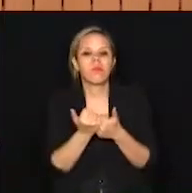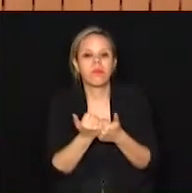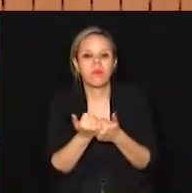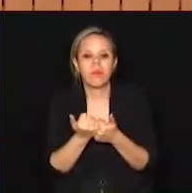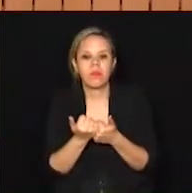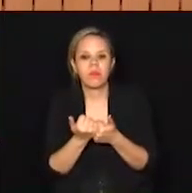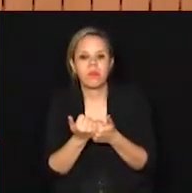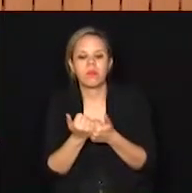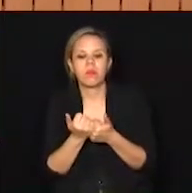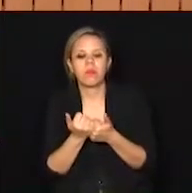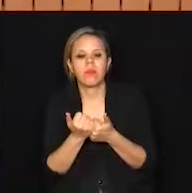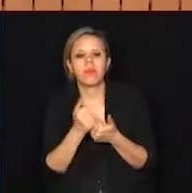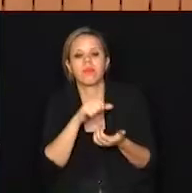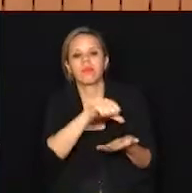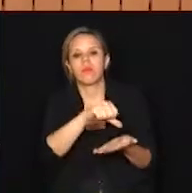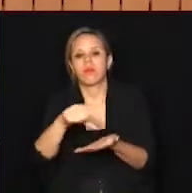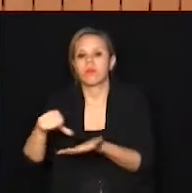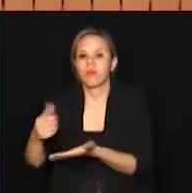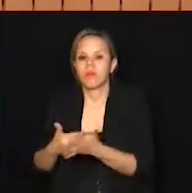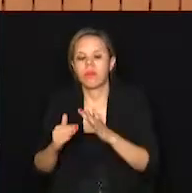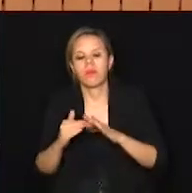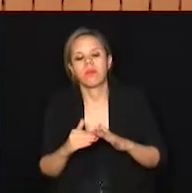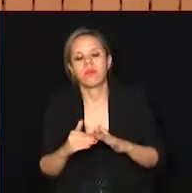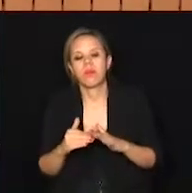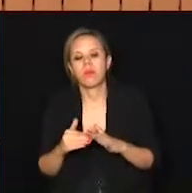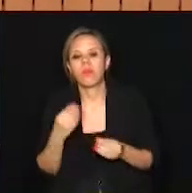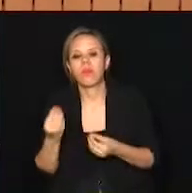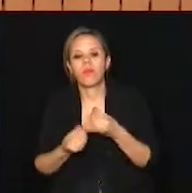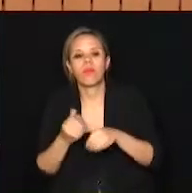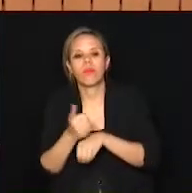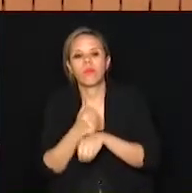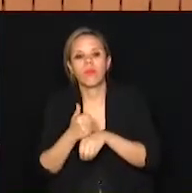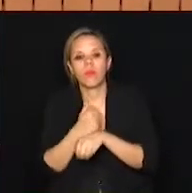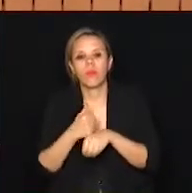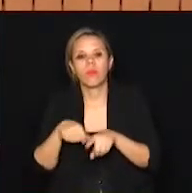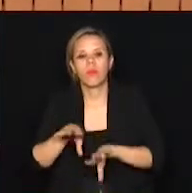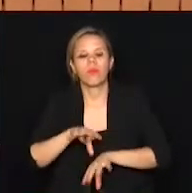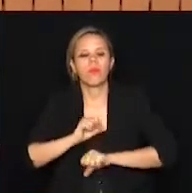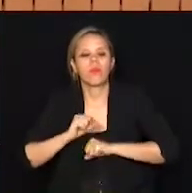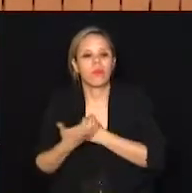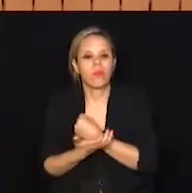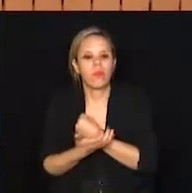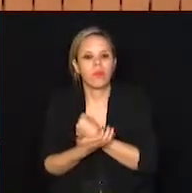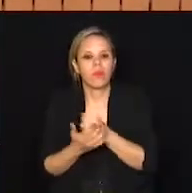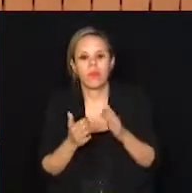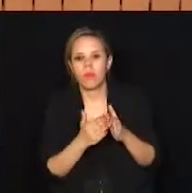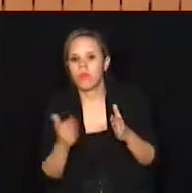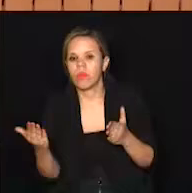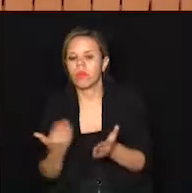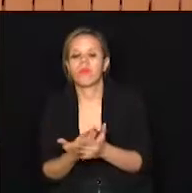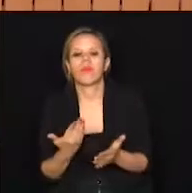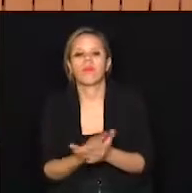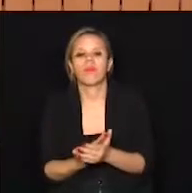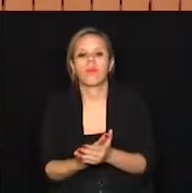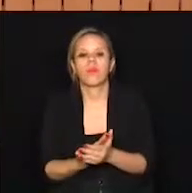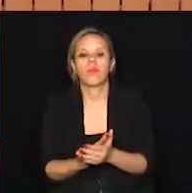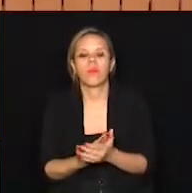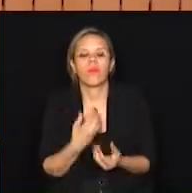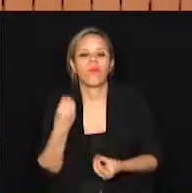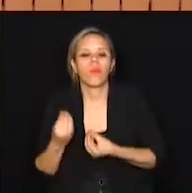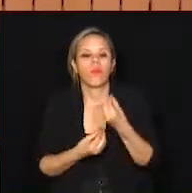nas respectivas redes? Como ficarão aqueles profissionais que eventualmente pegarem o Covid durante as aulas? Como